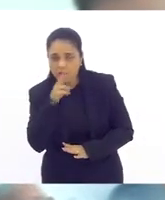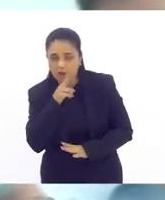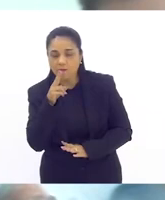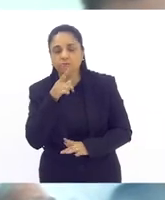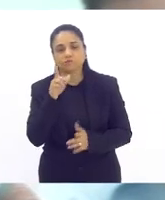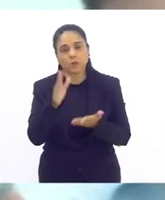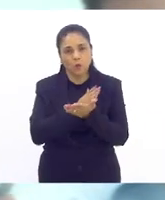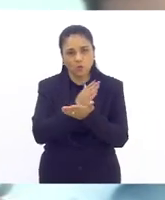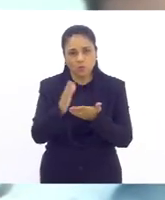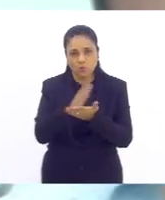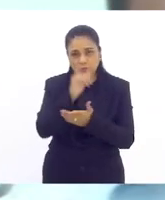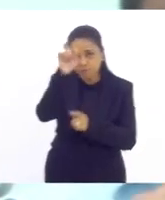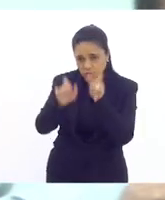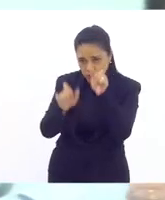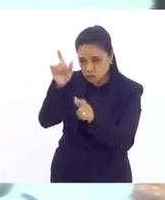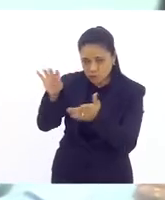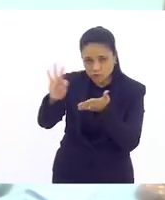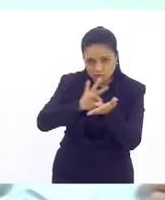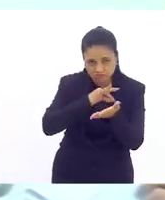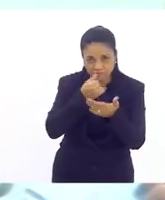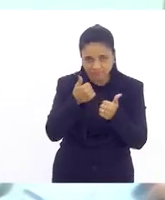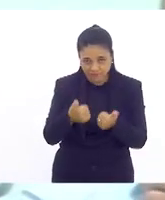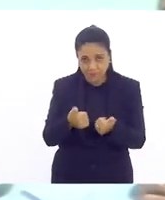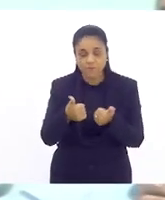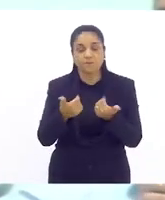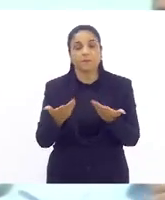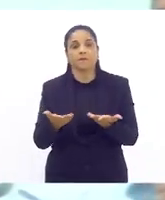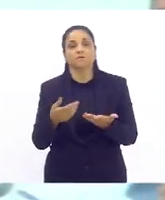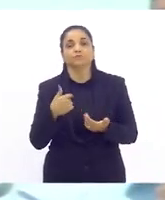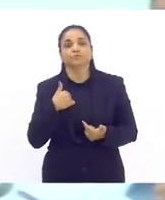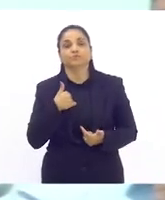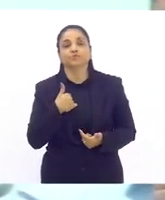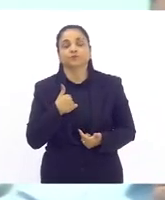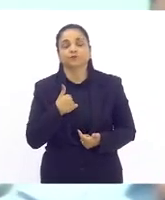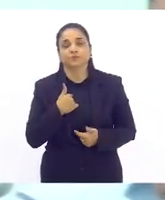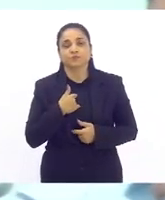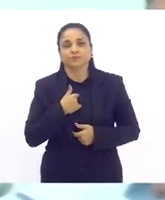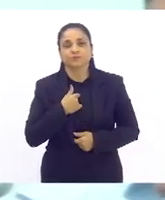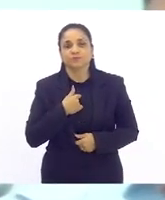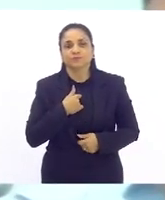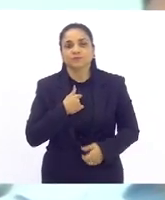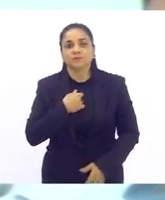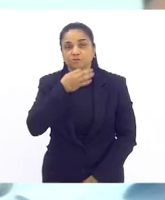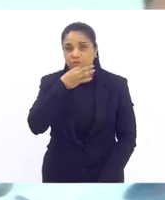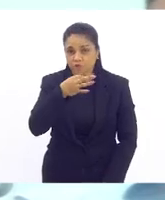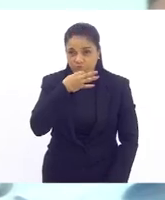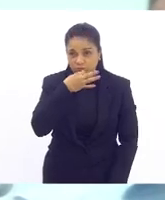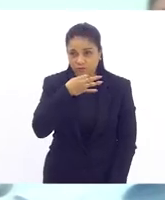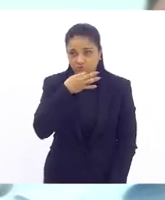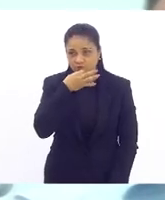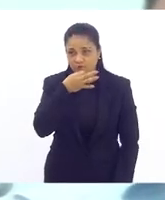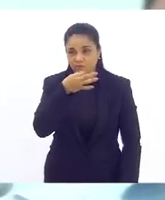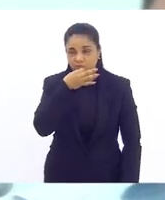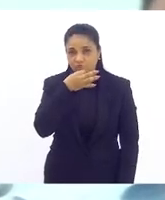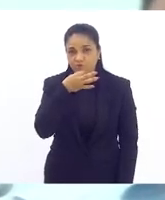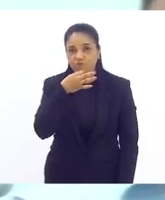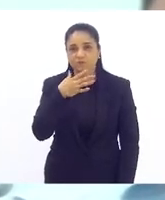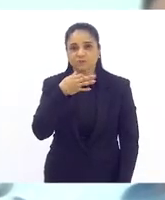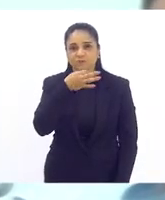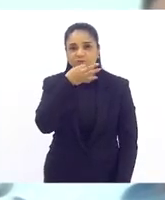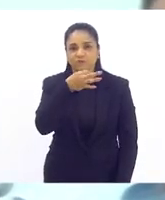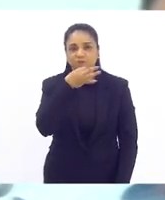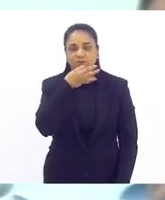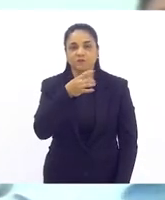que também se inscreveram não é isso bom então as sugestões nós